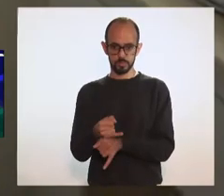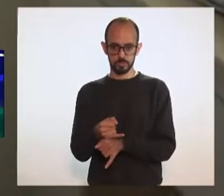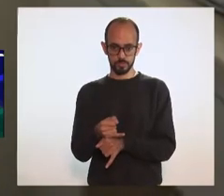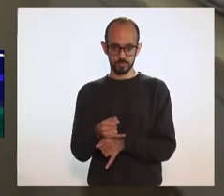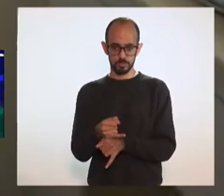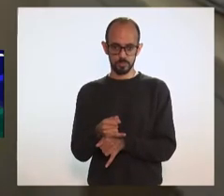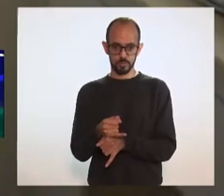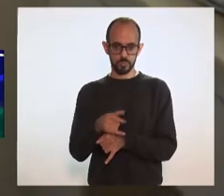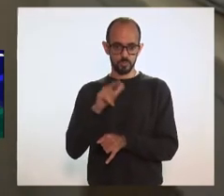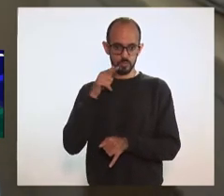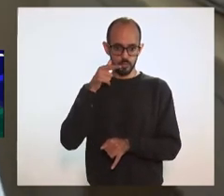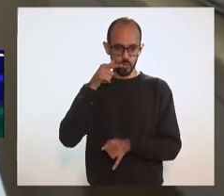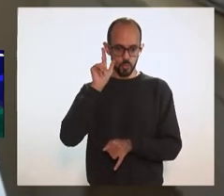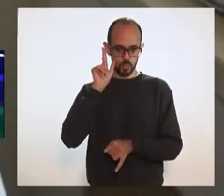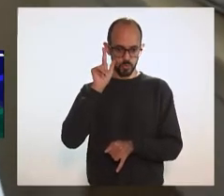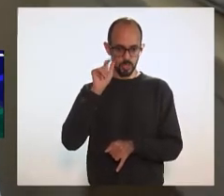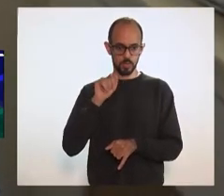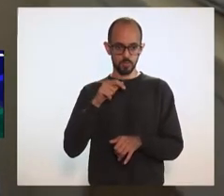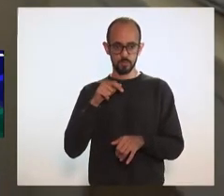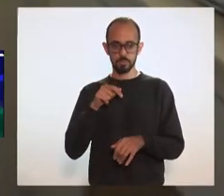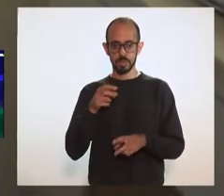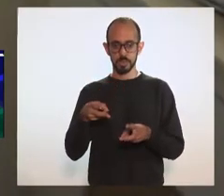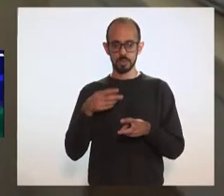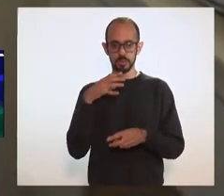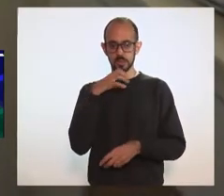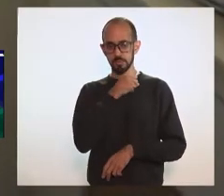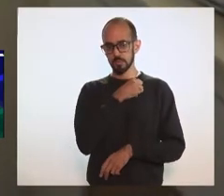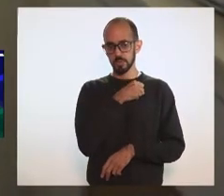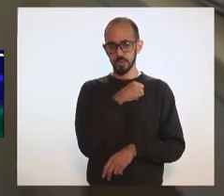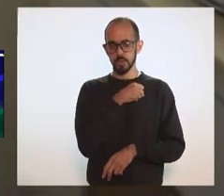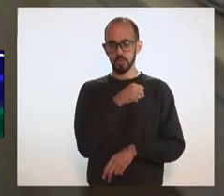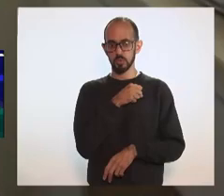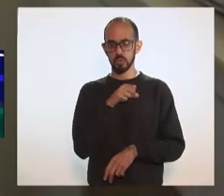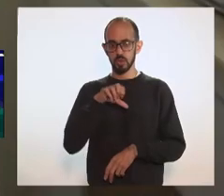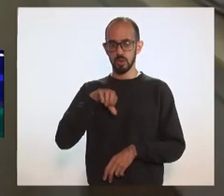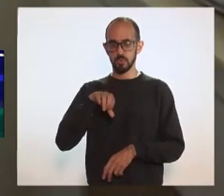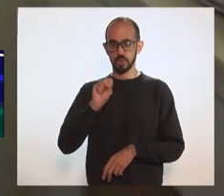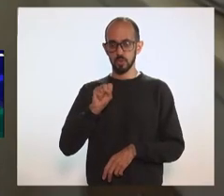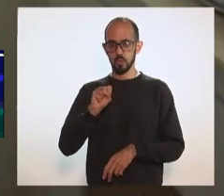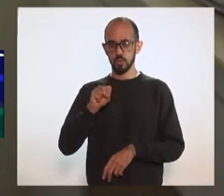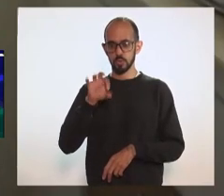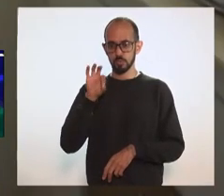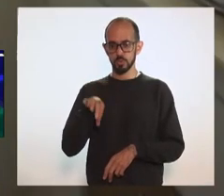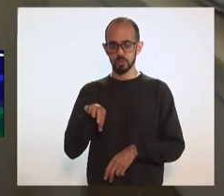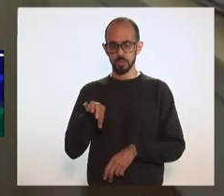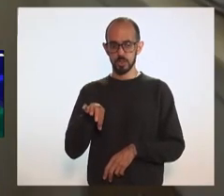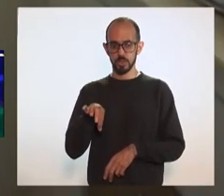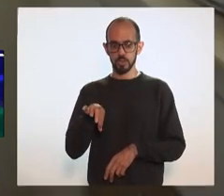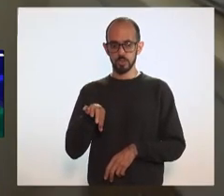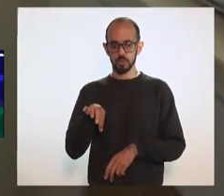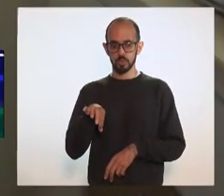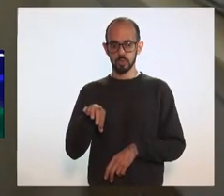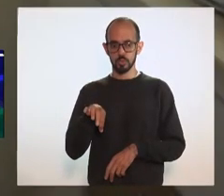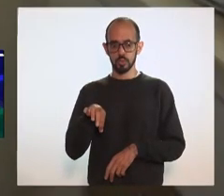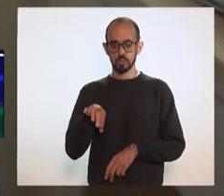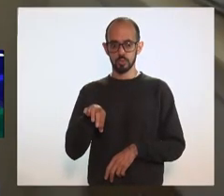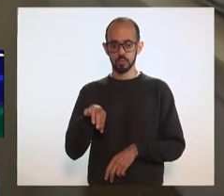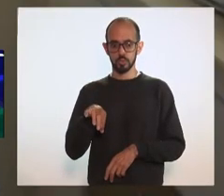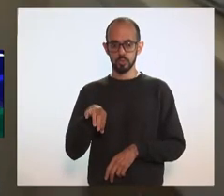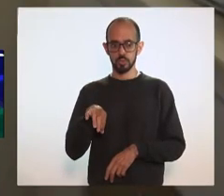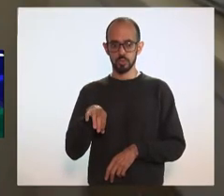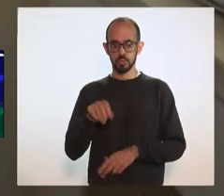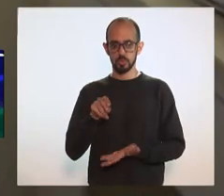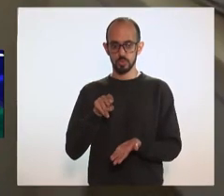de ontem, verificou que 98% dos leitos